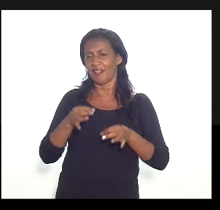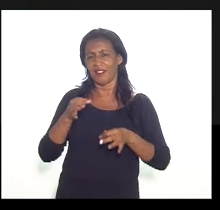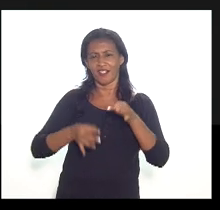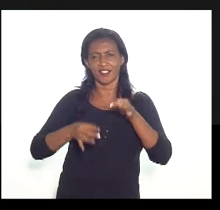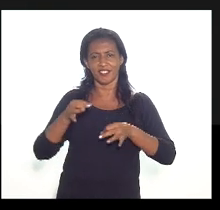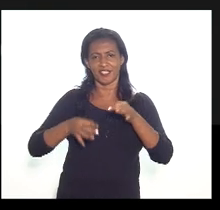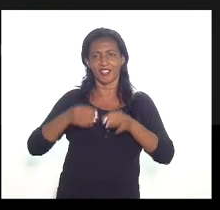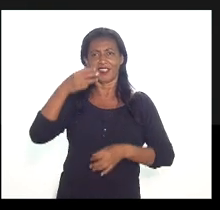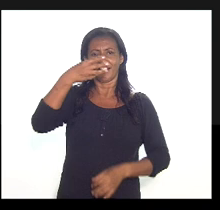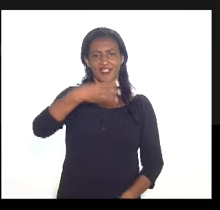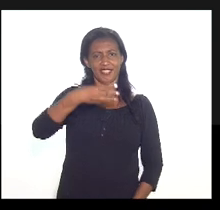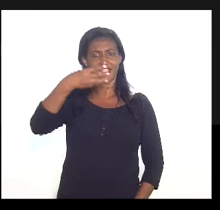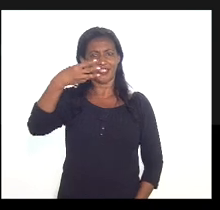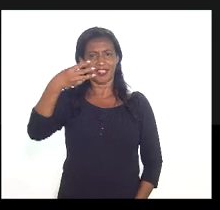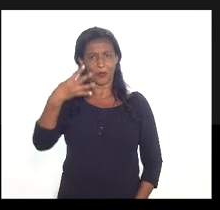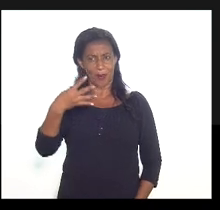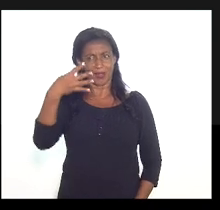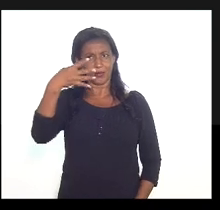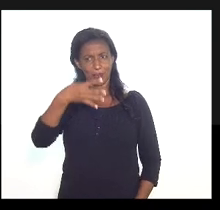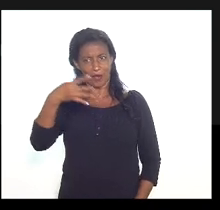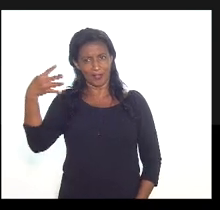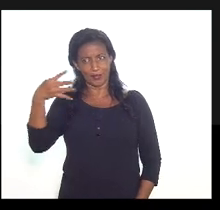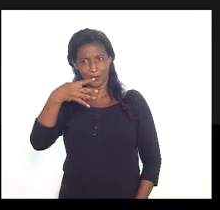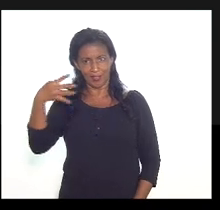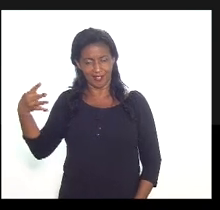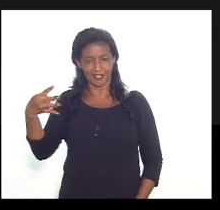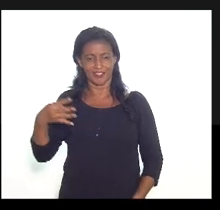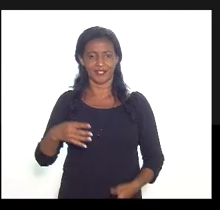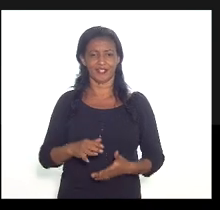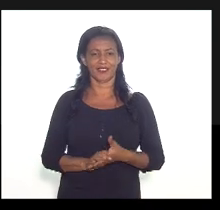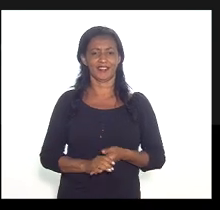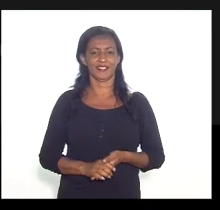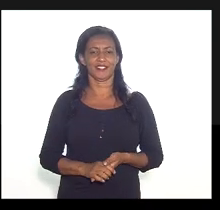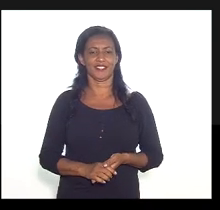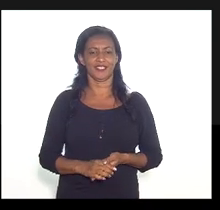3444. Então, acaba de... Toda... Pode falar aqui?